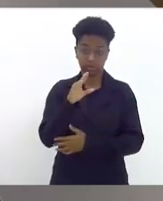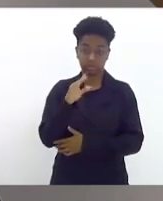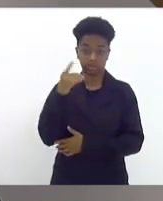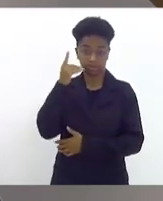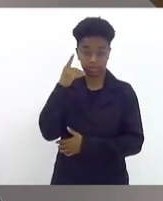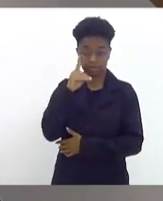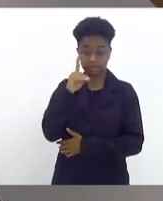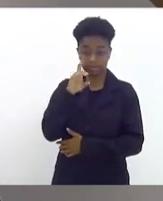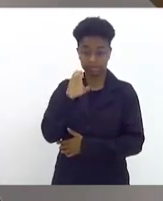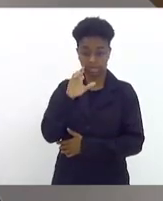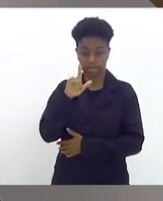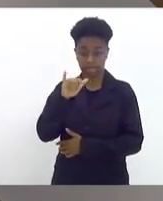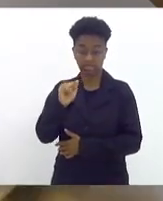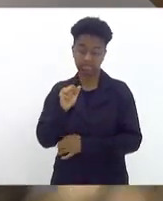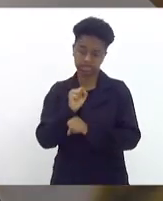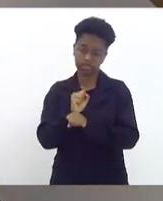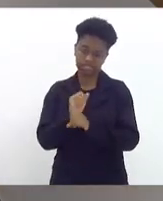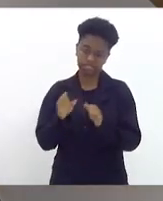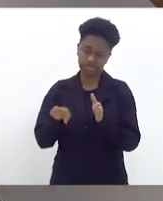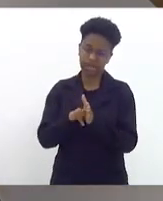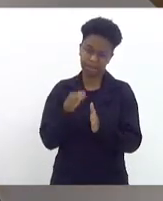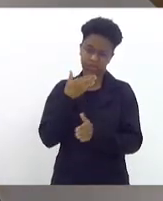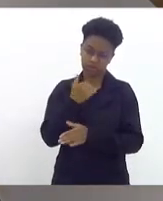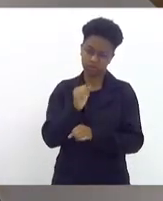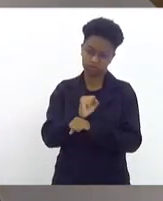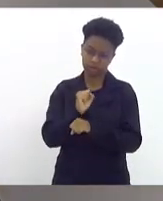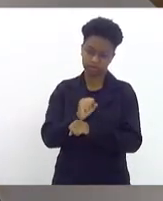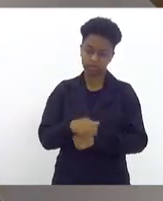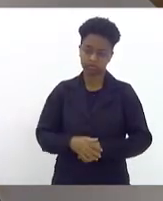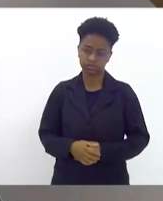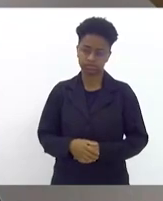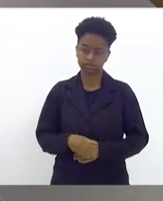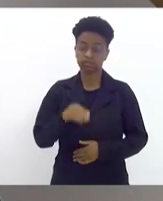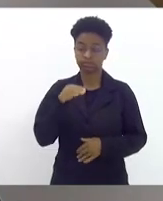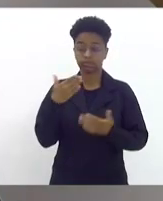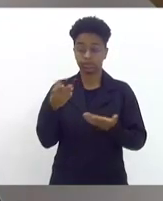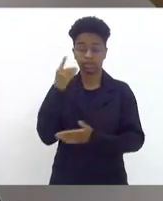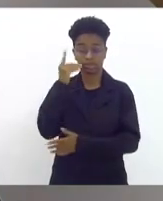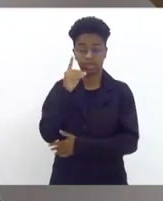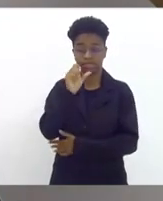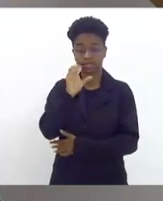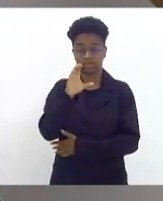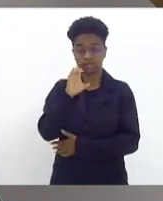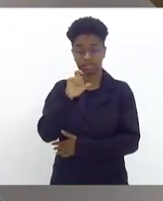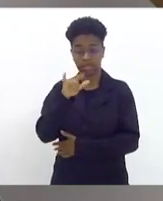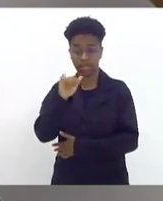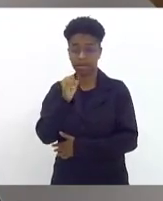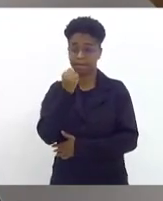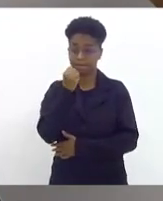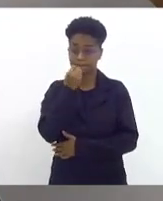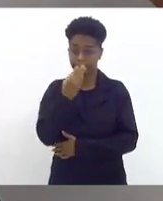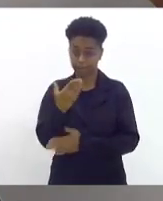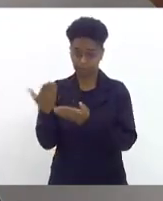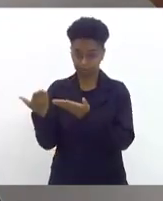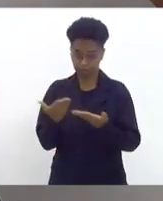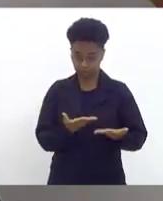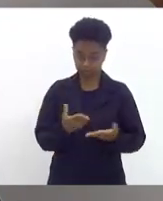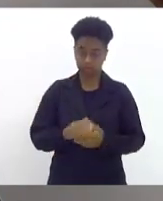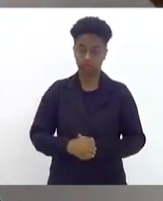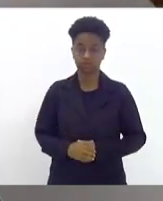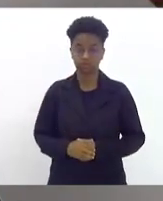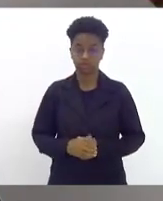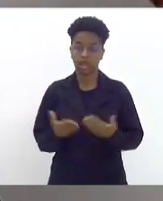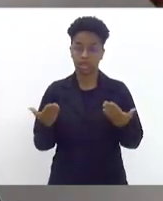Deputado Serginho tá chegando melhor aguardar a presença dele deputada Célia seja muito bem-vinda assumindo